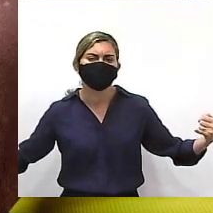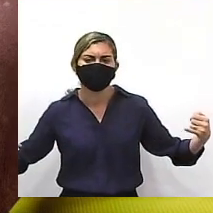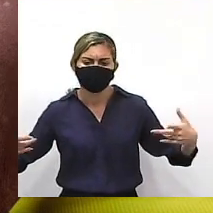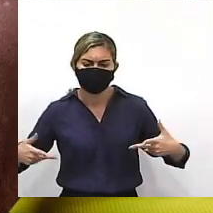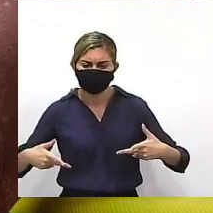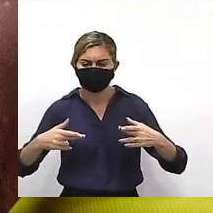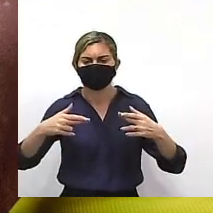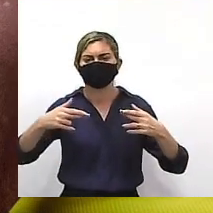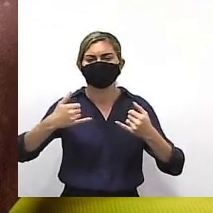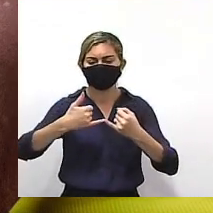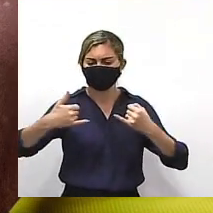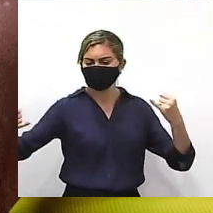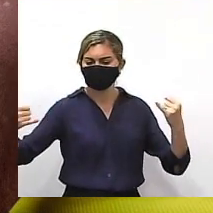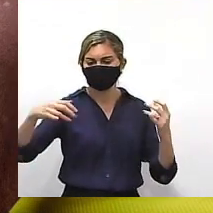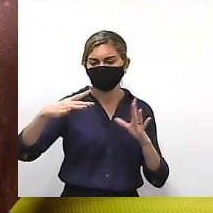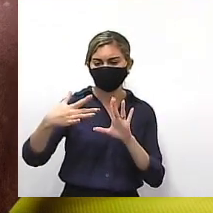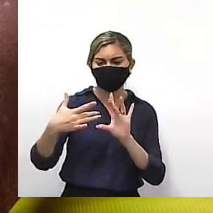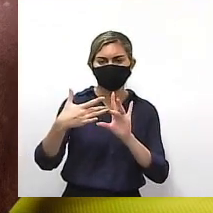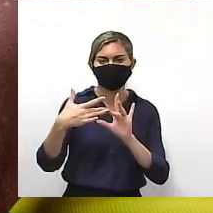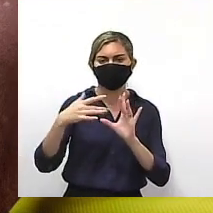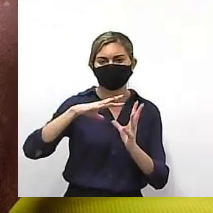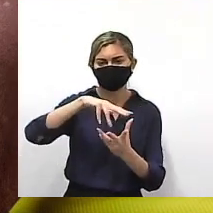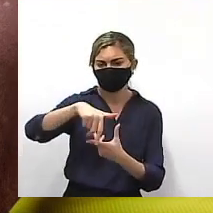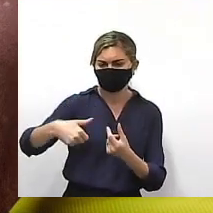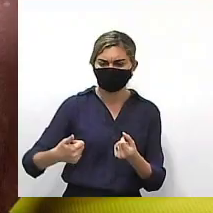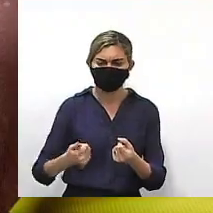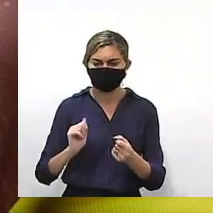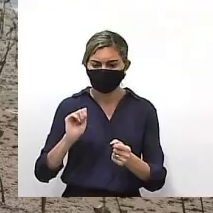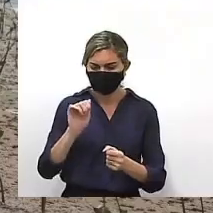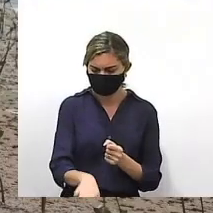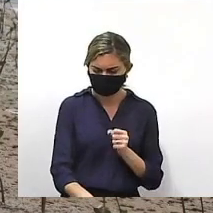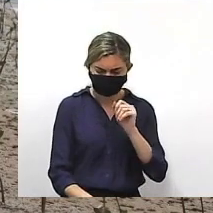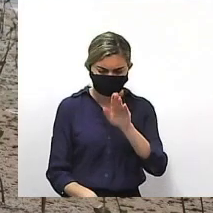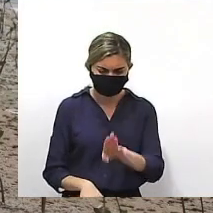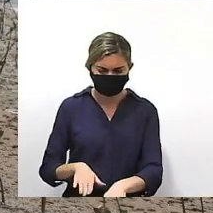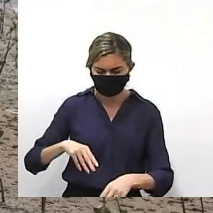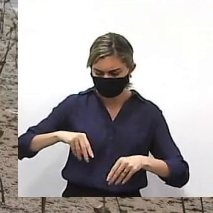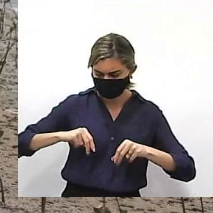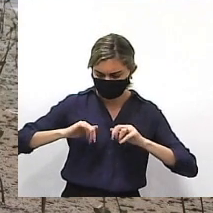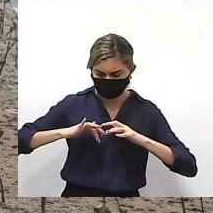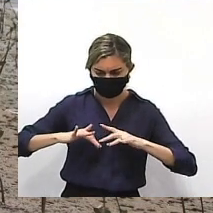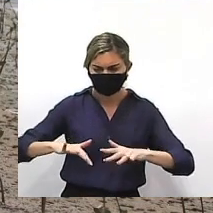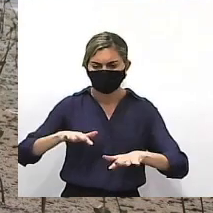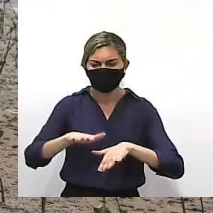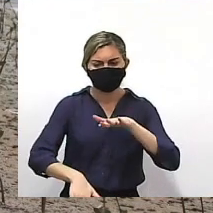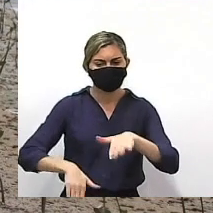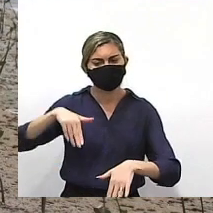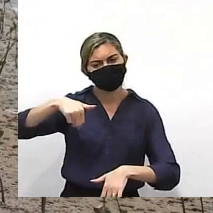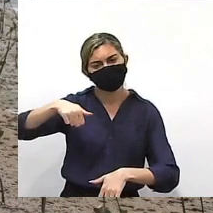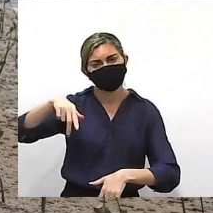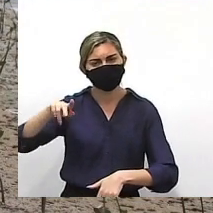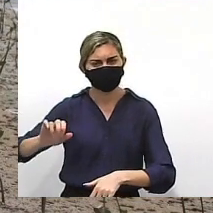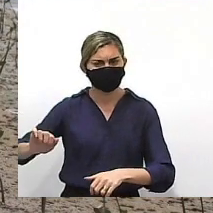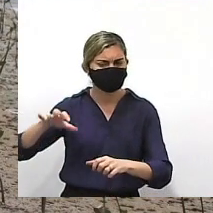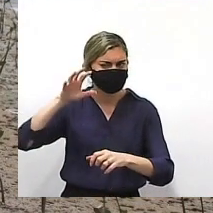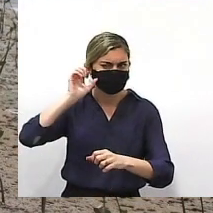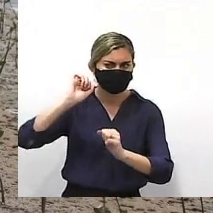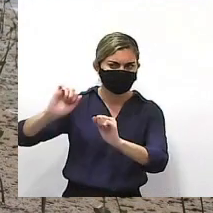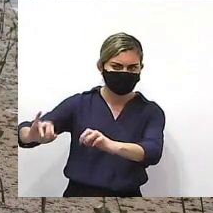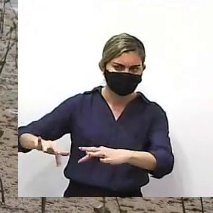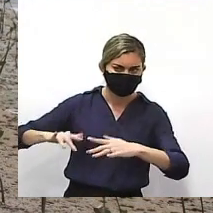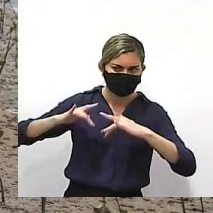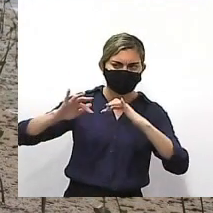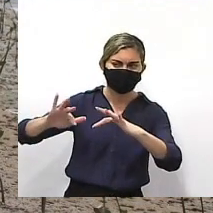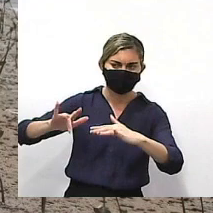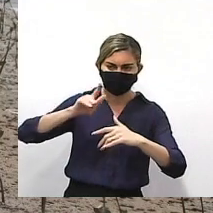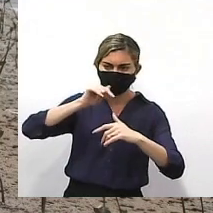conecta ao mundo. Nós vamos colocar os pés no mangue, ouvindo apenas o barulho das águas,